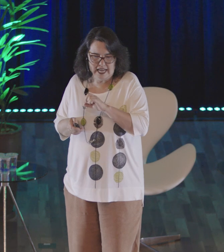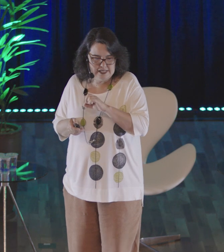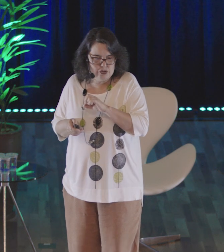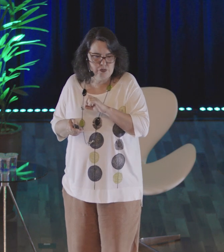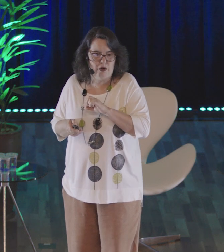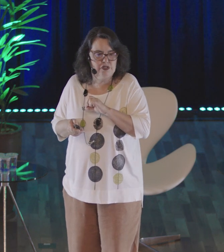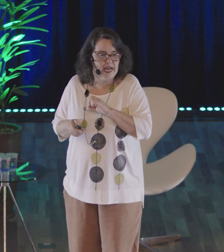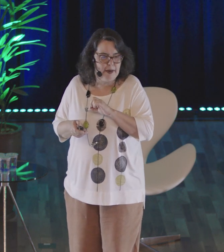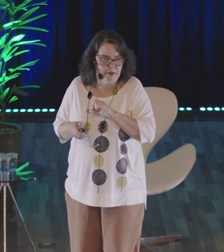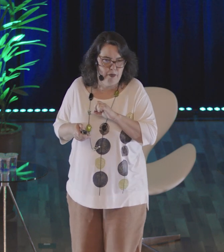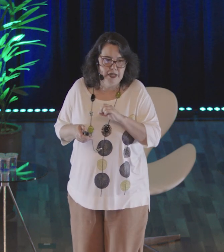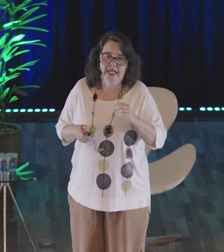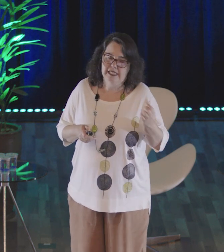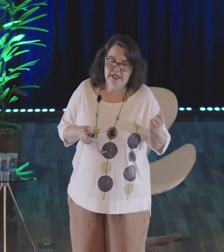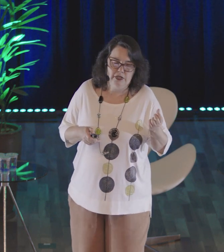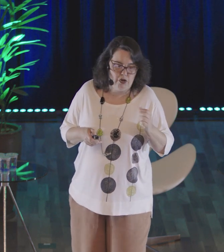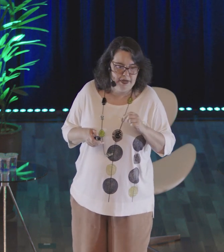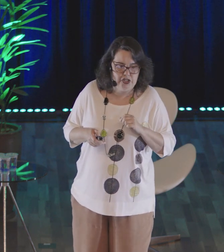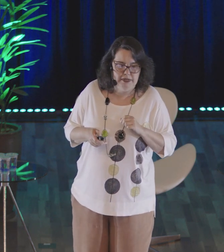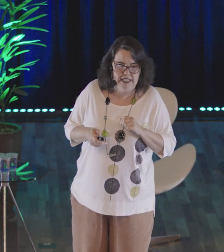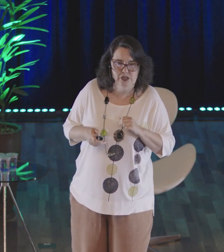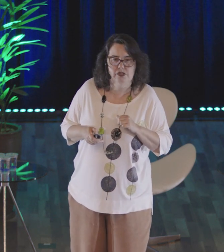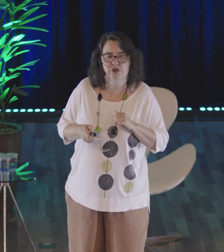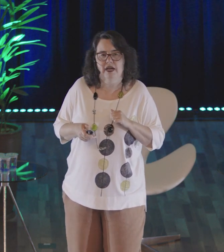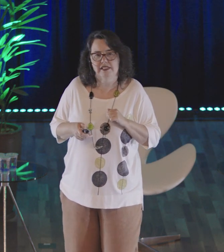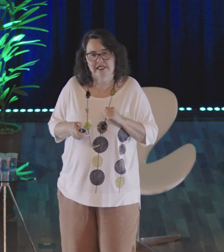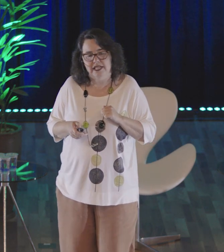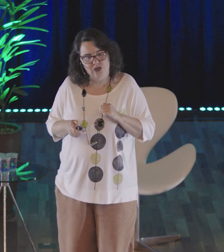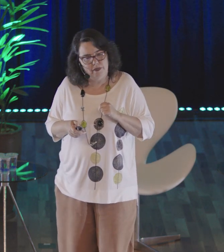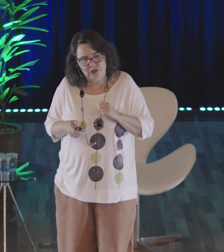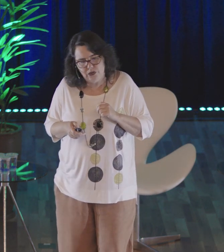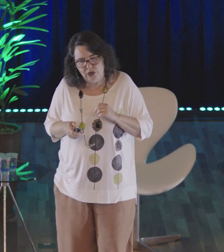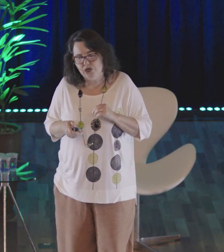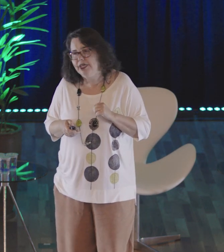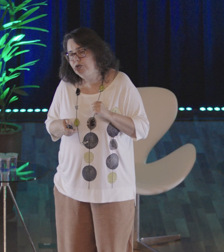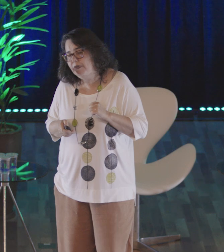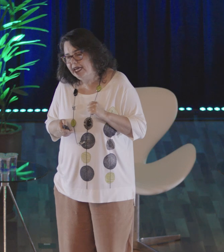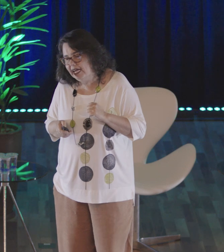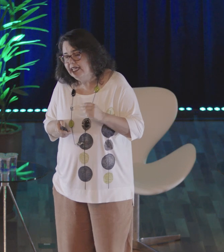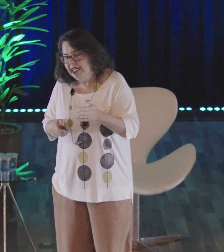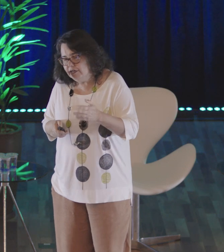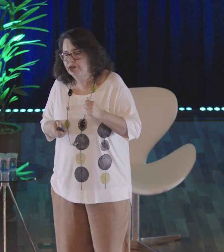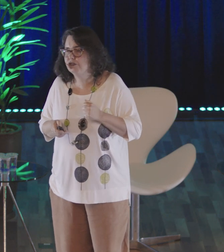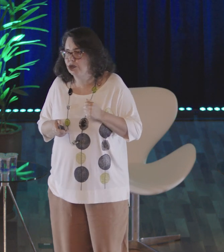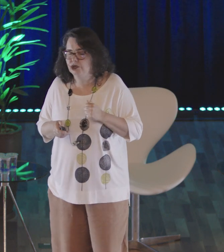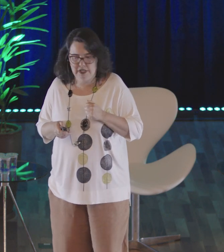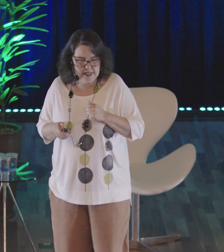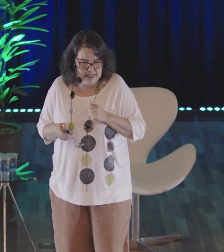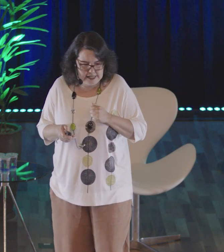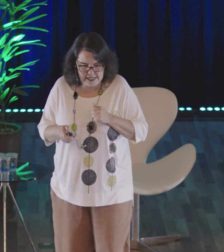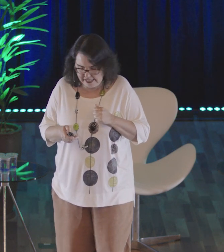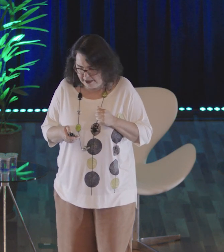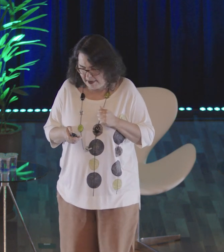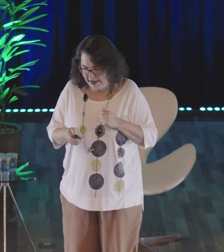das casas dos povos Kayapó, que são atualmente habitantes dos atuais estados do Mato Grosso e do Pará e que foram os